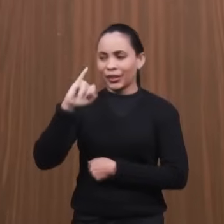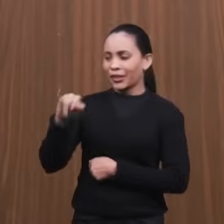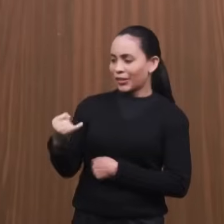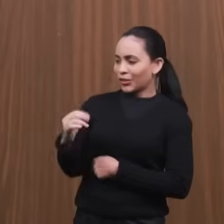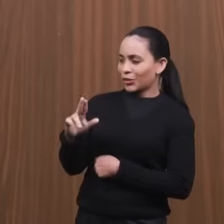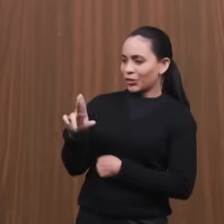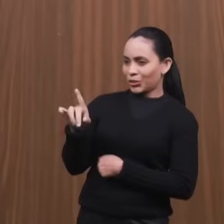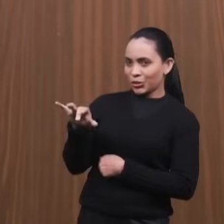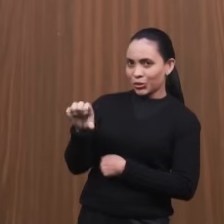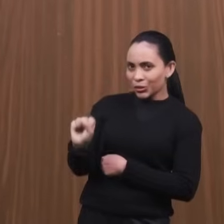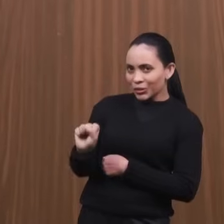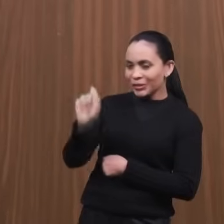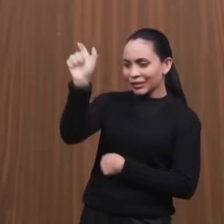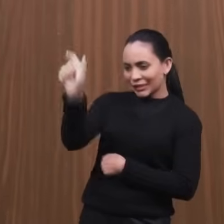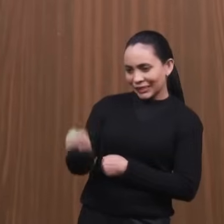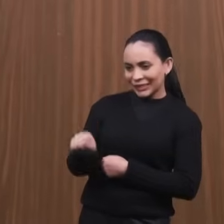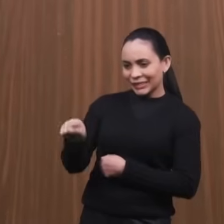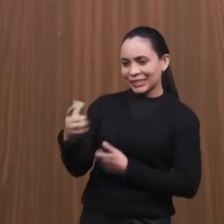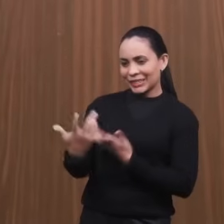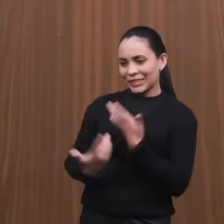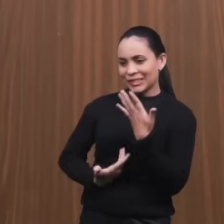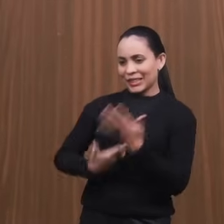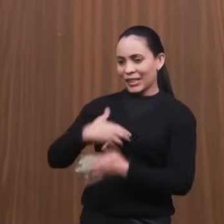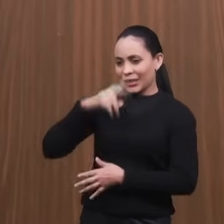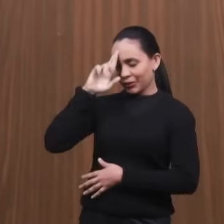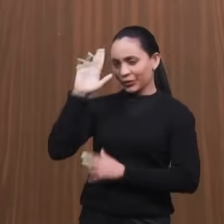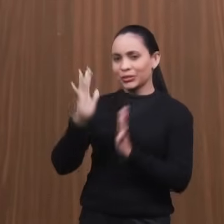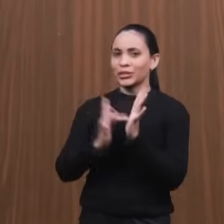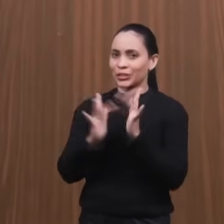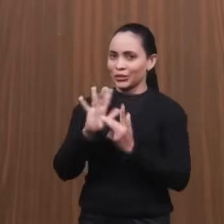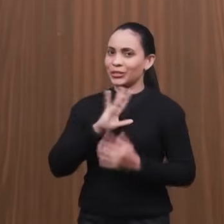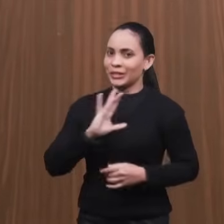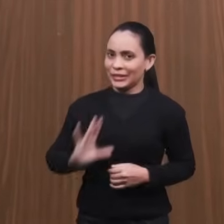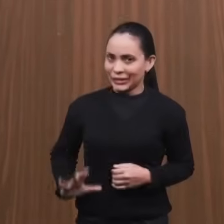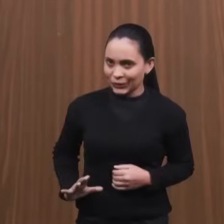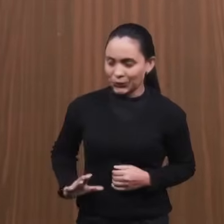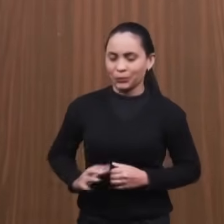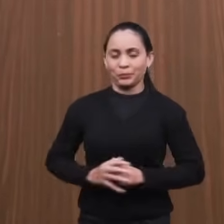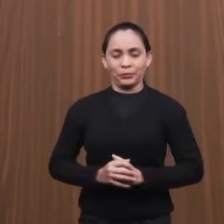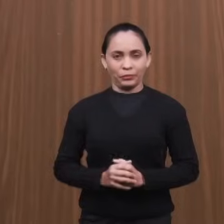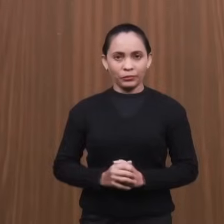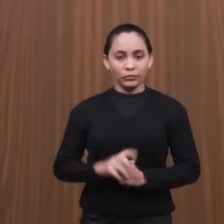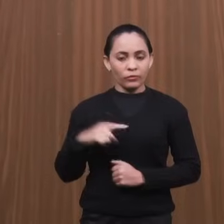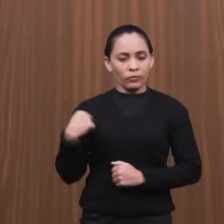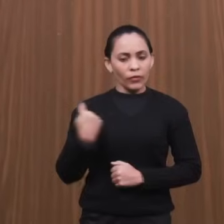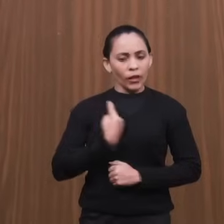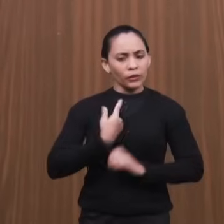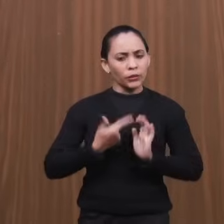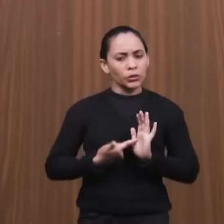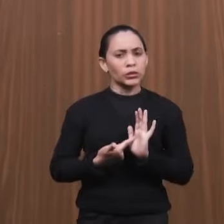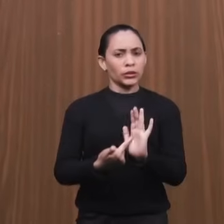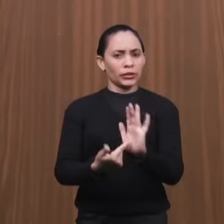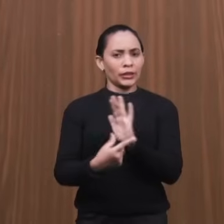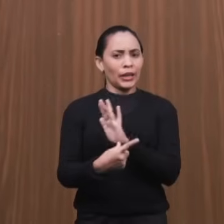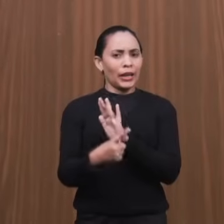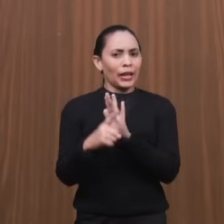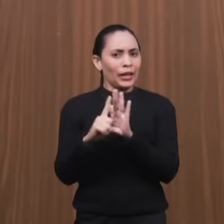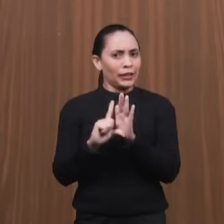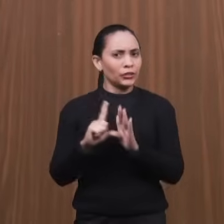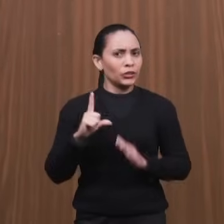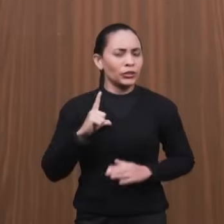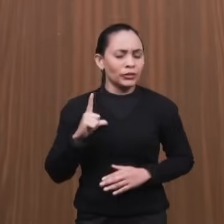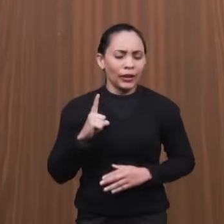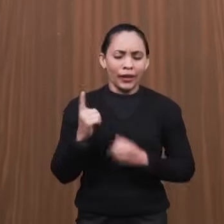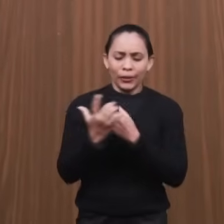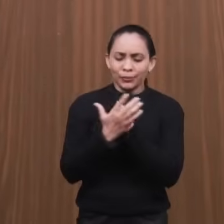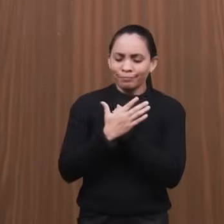na realidade, servo de Jesus Cristo. Então nós falamos antes, não é, a respeito de uma linguagem